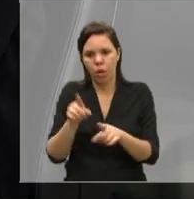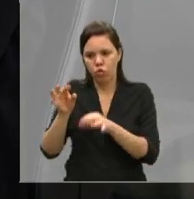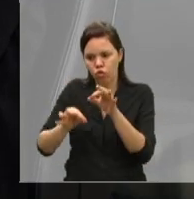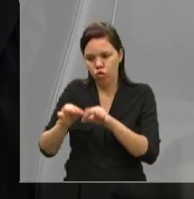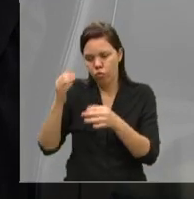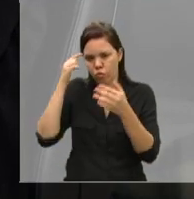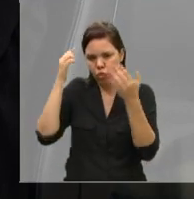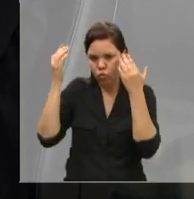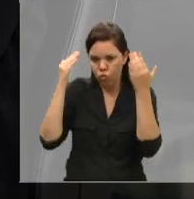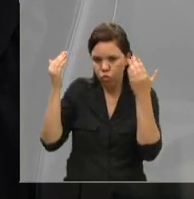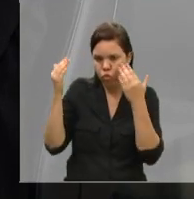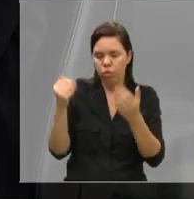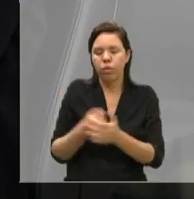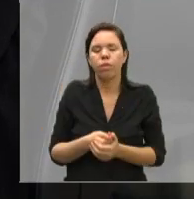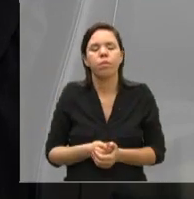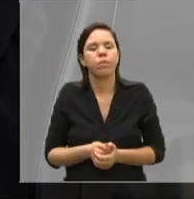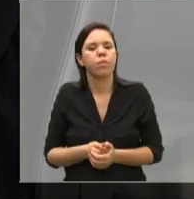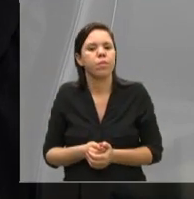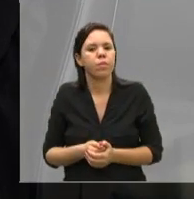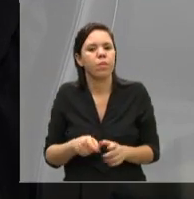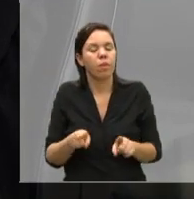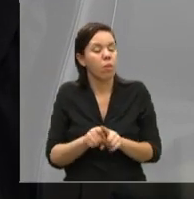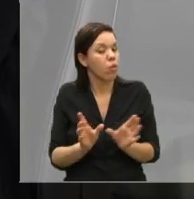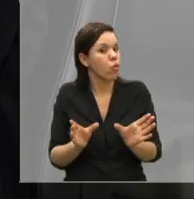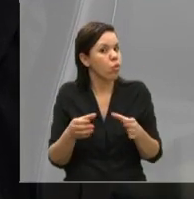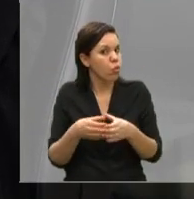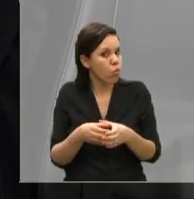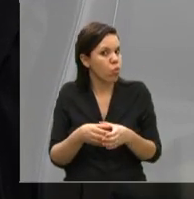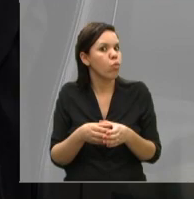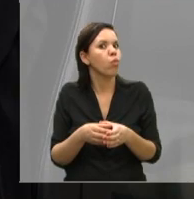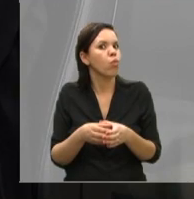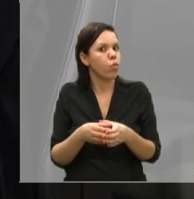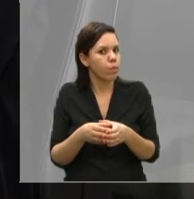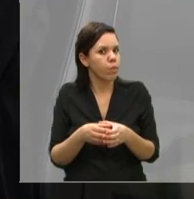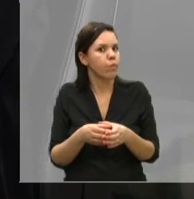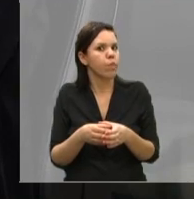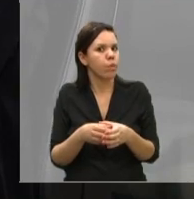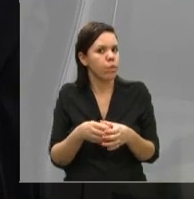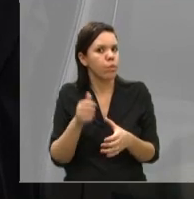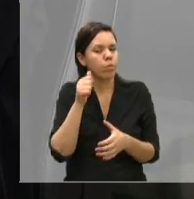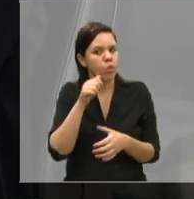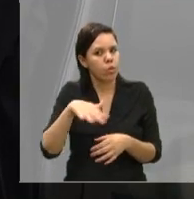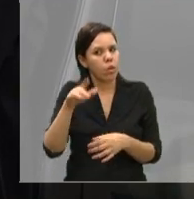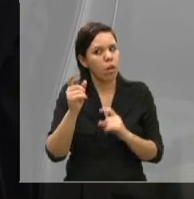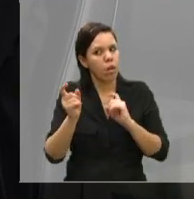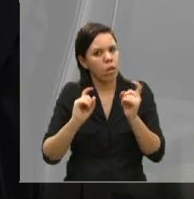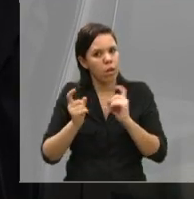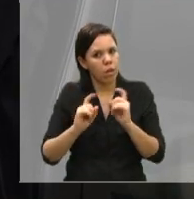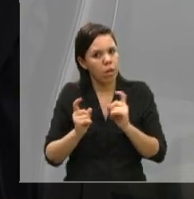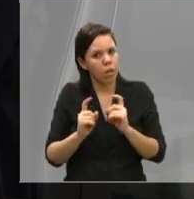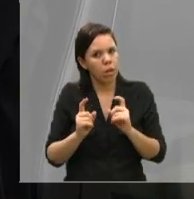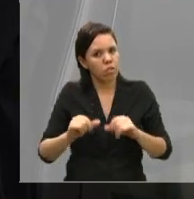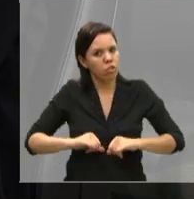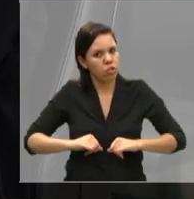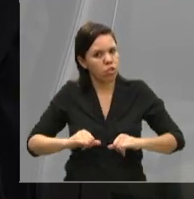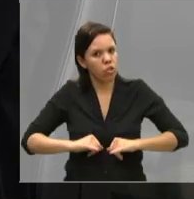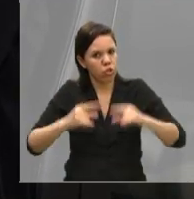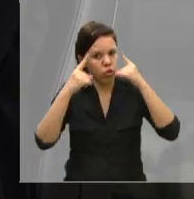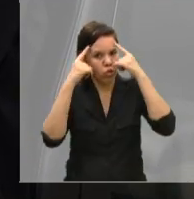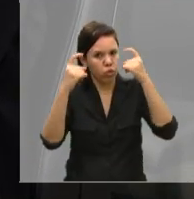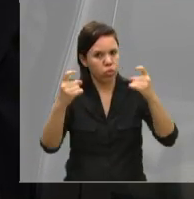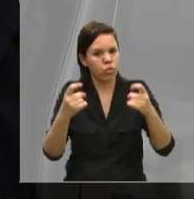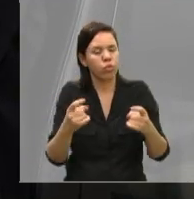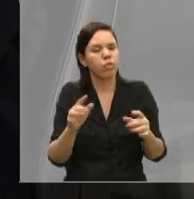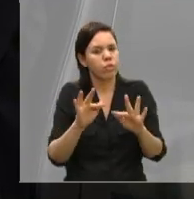jurídico, psicológico, de grupo, de coletivos, né, reuniões de grupo para mulheres que sofrem violência